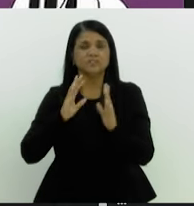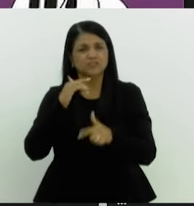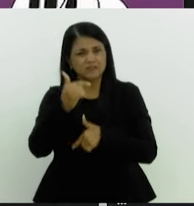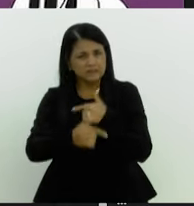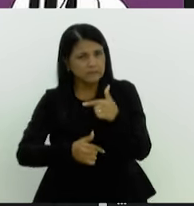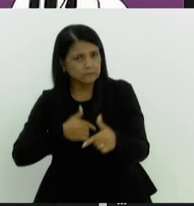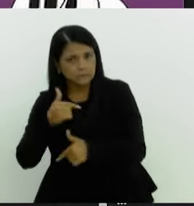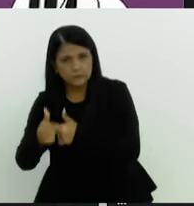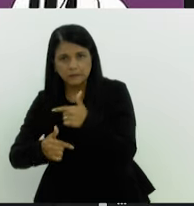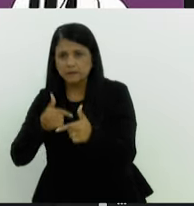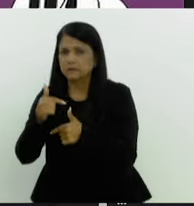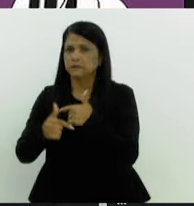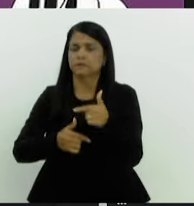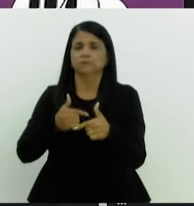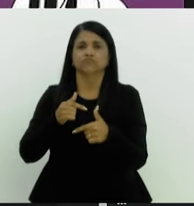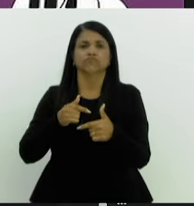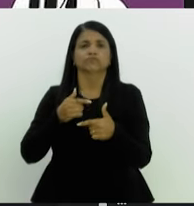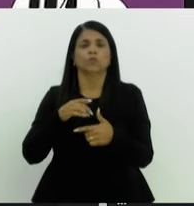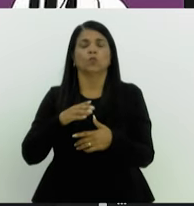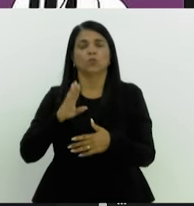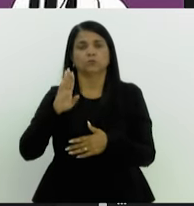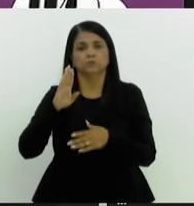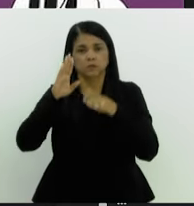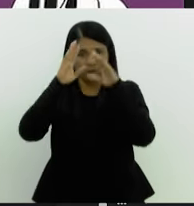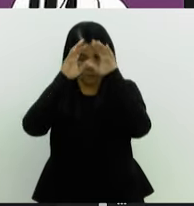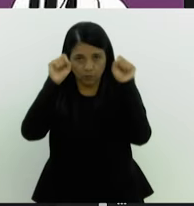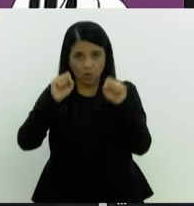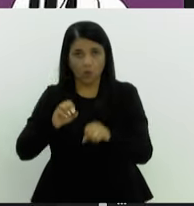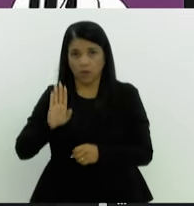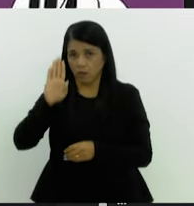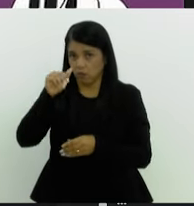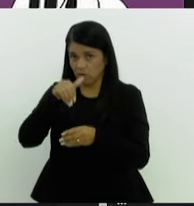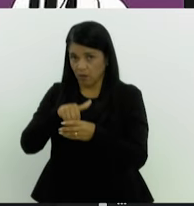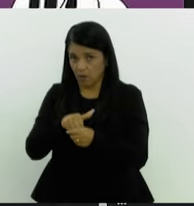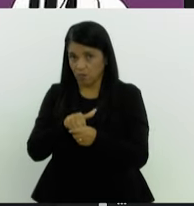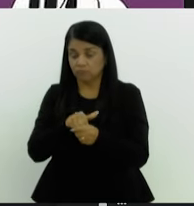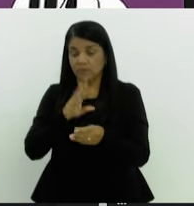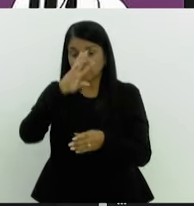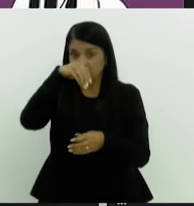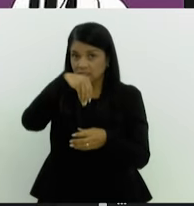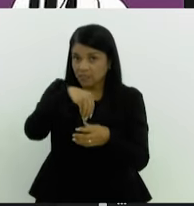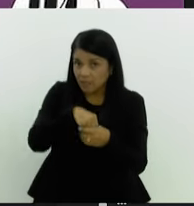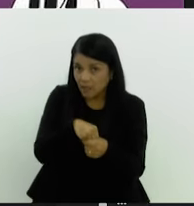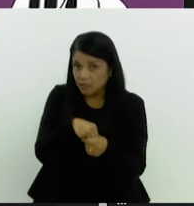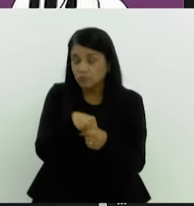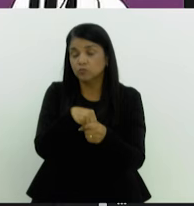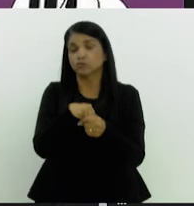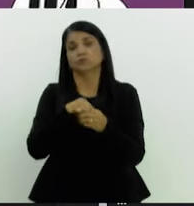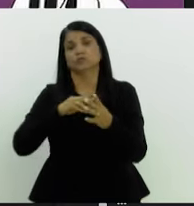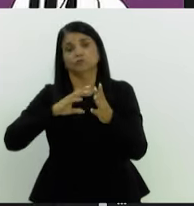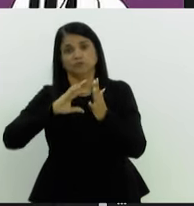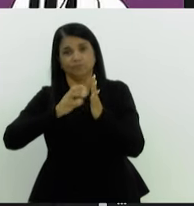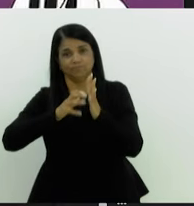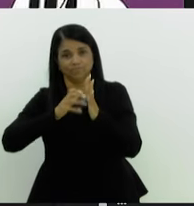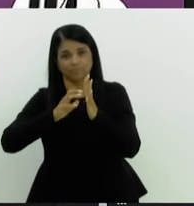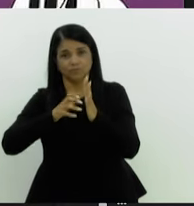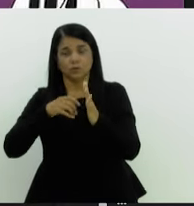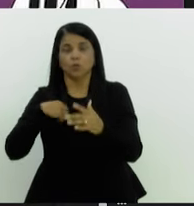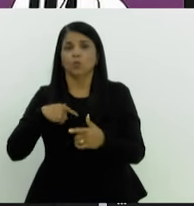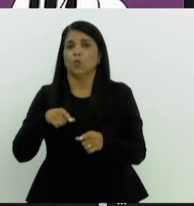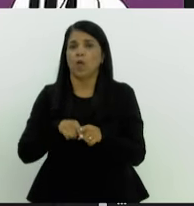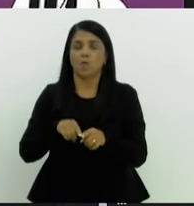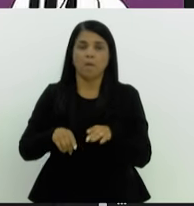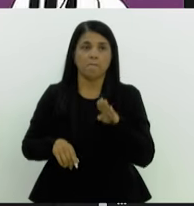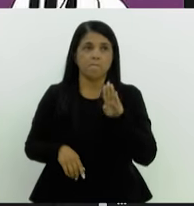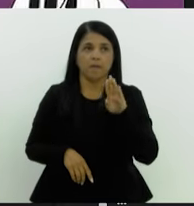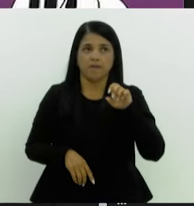trabalhado há bastante tempo para que haja uma política dentro dos próprios partidos políticos e não é uma bns não